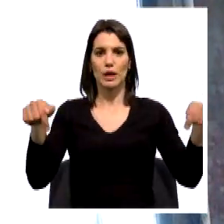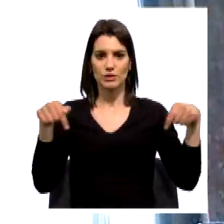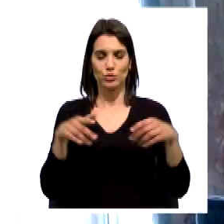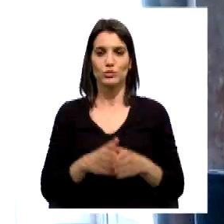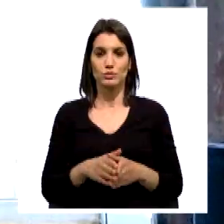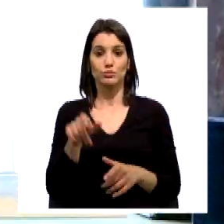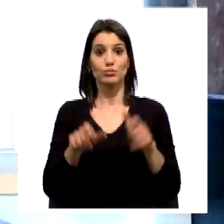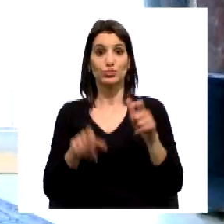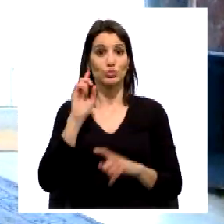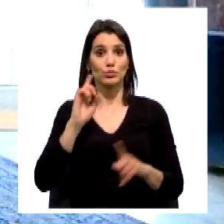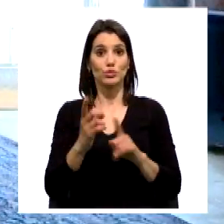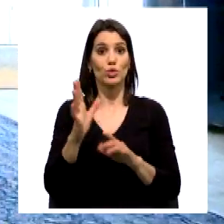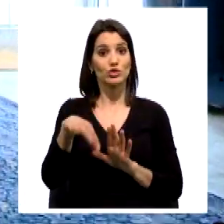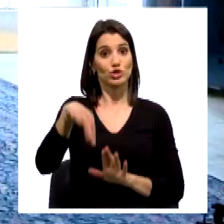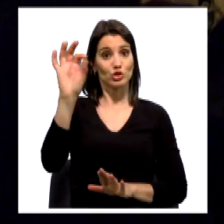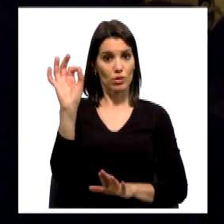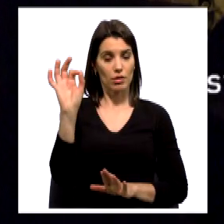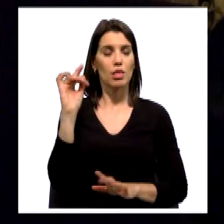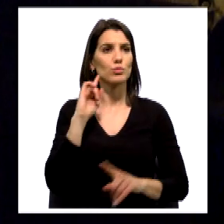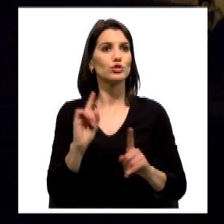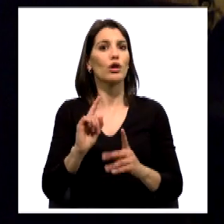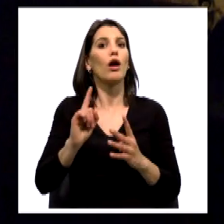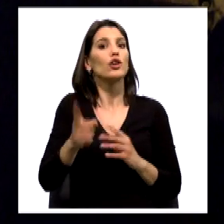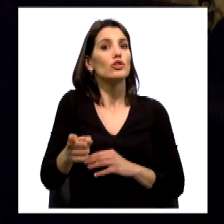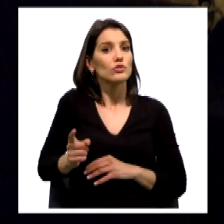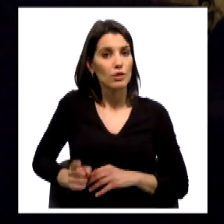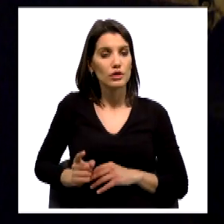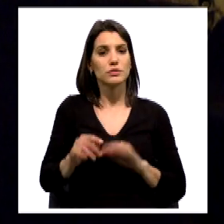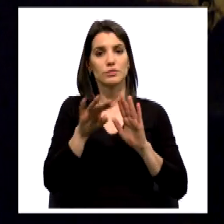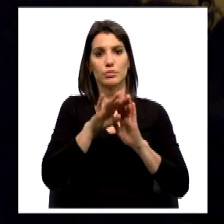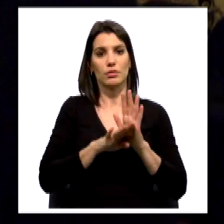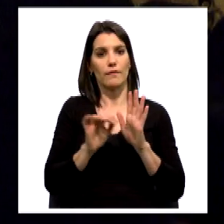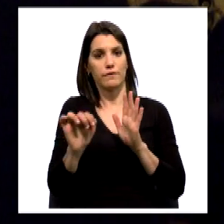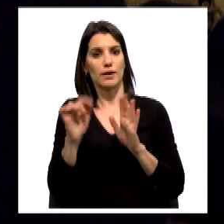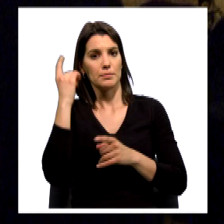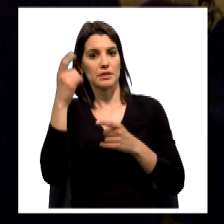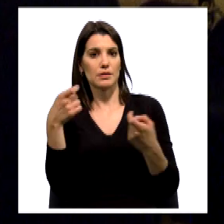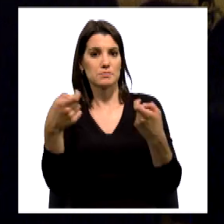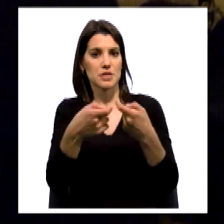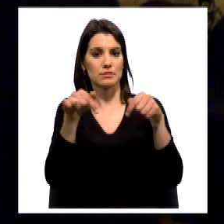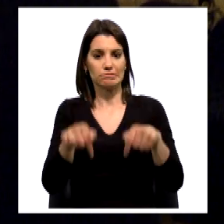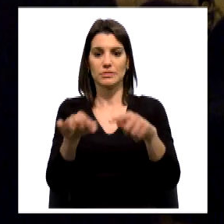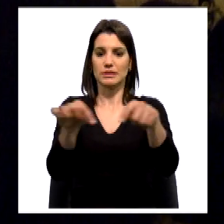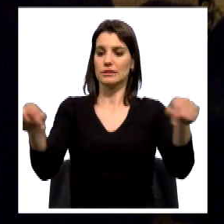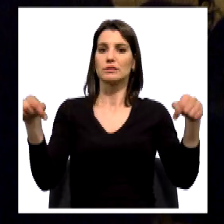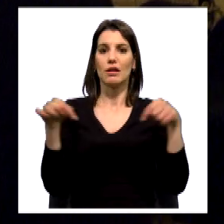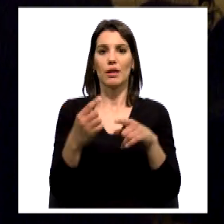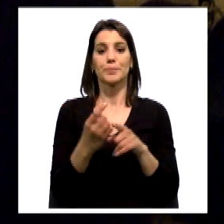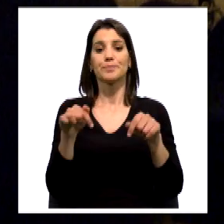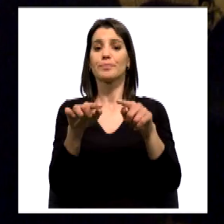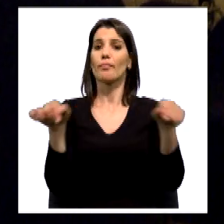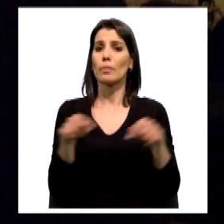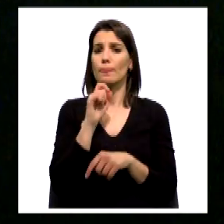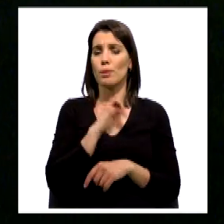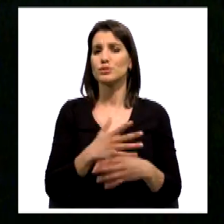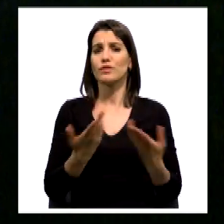adaptar ao espaço. Os músicos, quando escolhem o que é que vão tocar, escolhem o seu programa a pensar nesta sala, que é